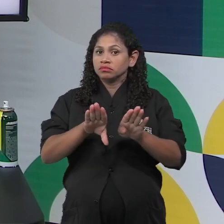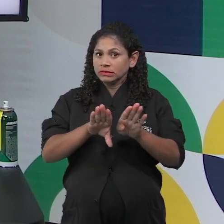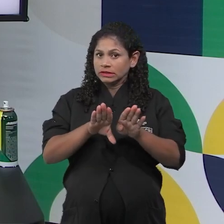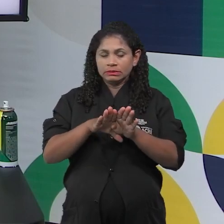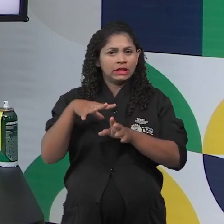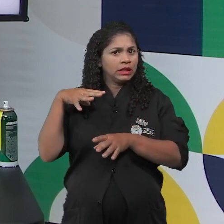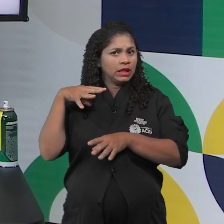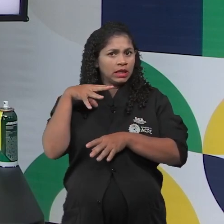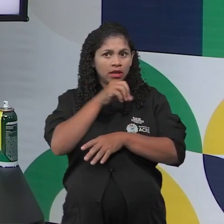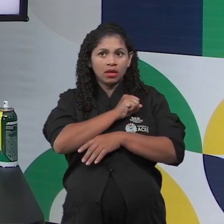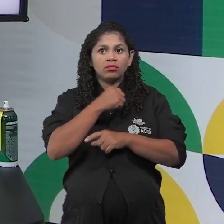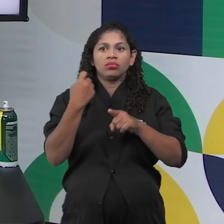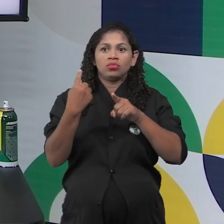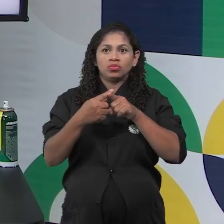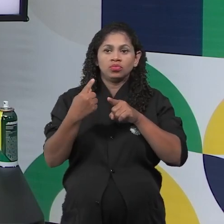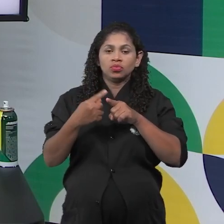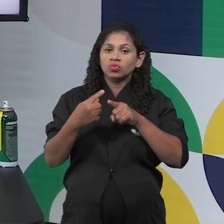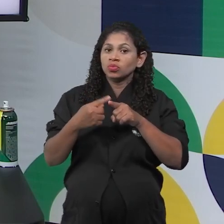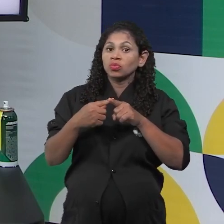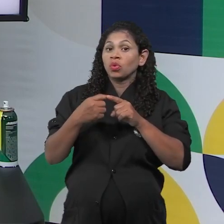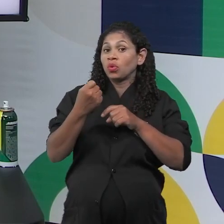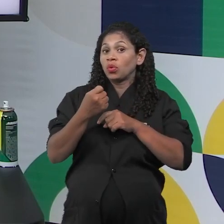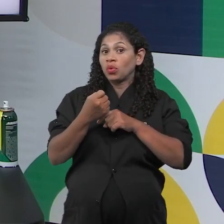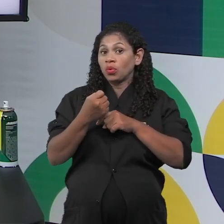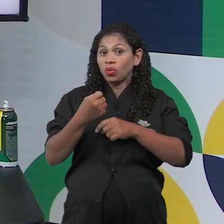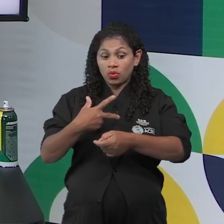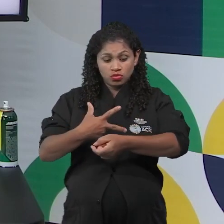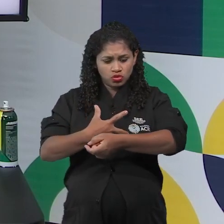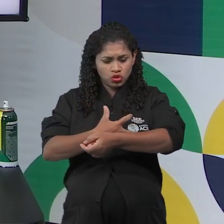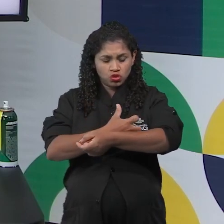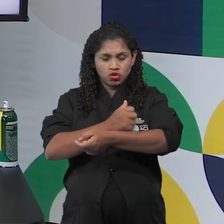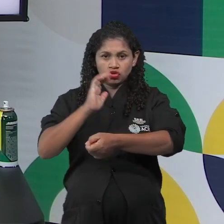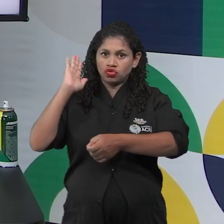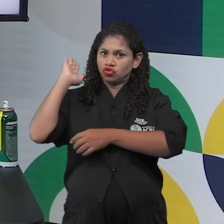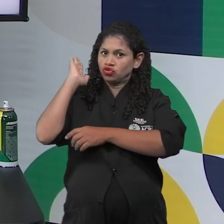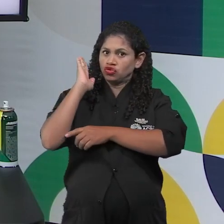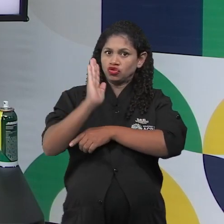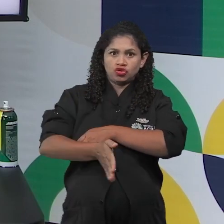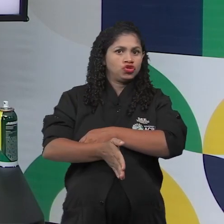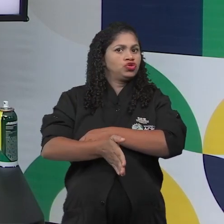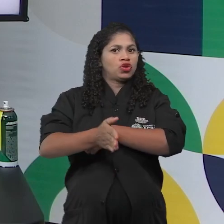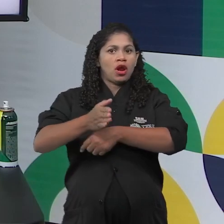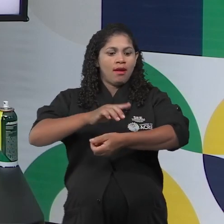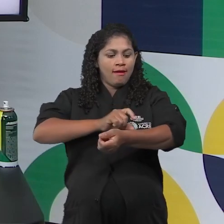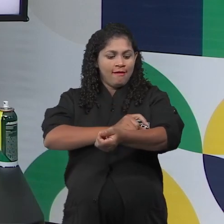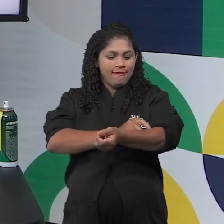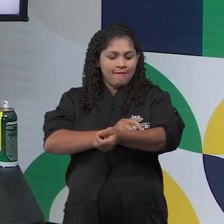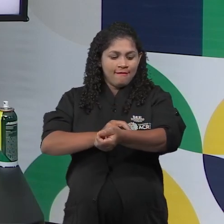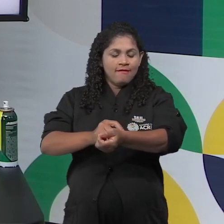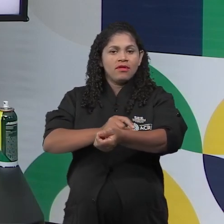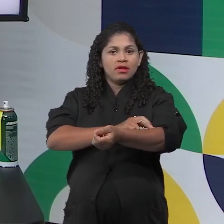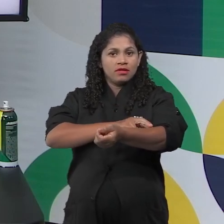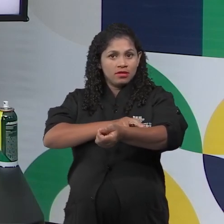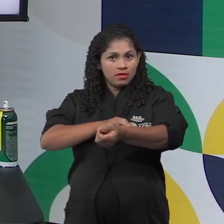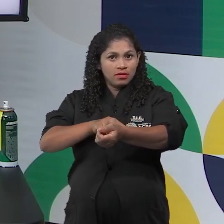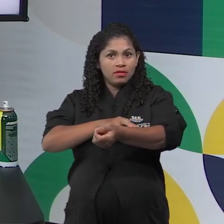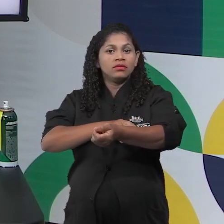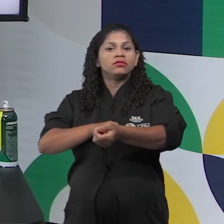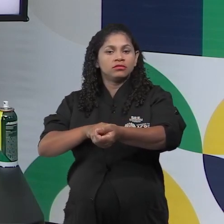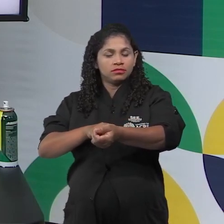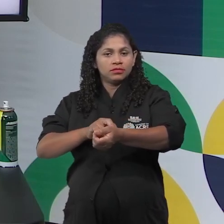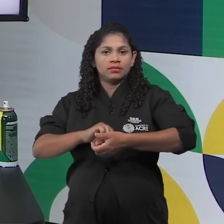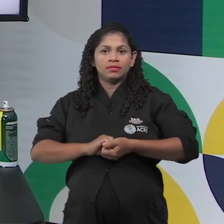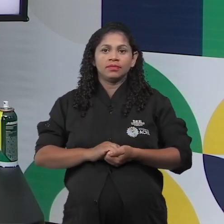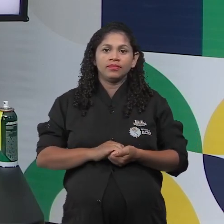bem rápida, porque o medicamento ele já cai direto na corrente sanguínea, ele já vai atrás ali do receptor que ele é proposto, né?